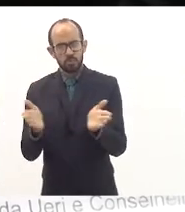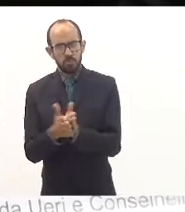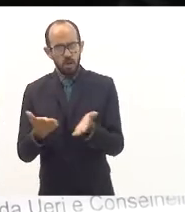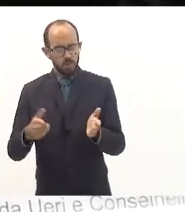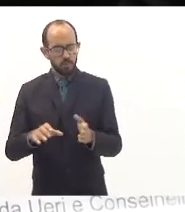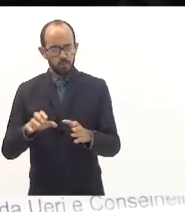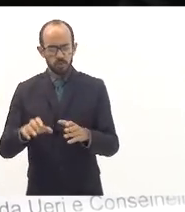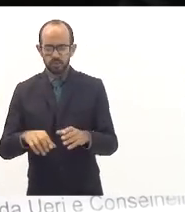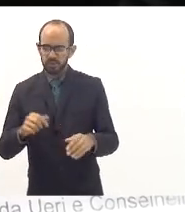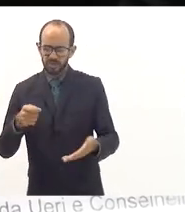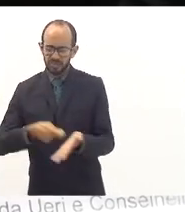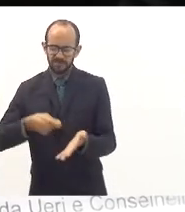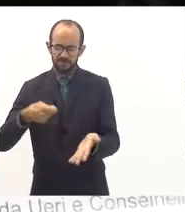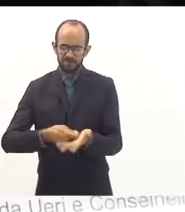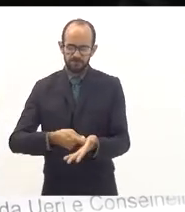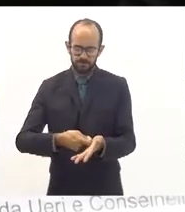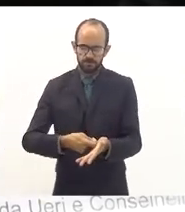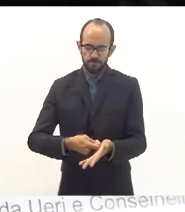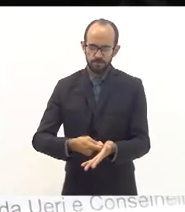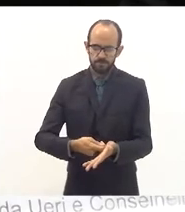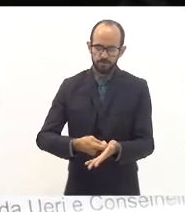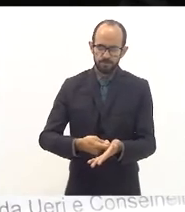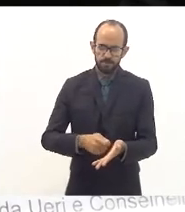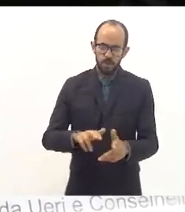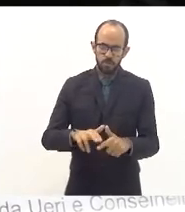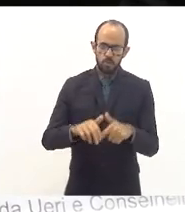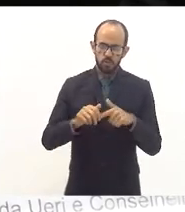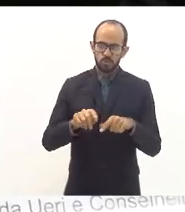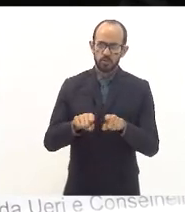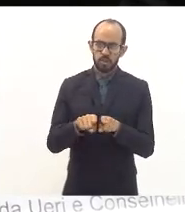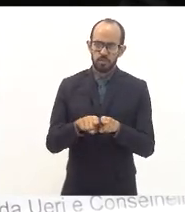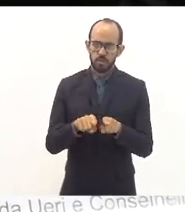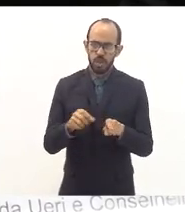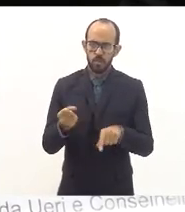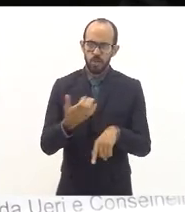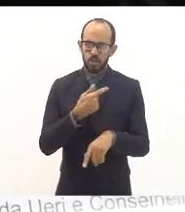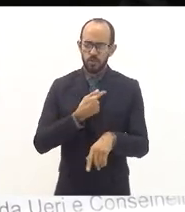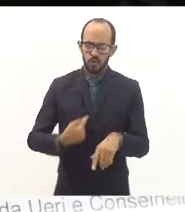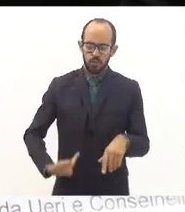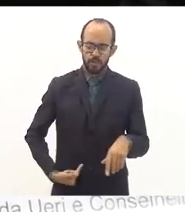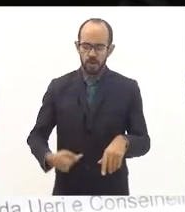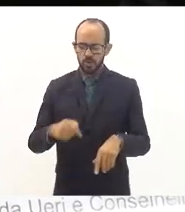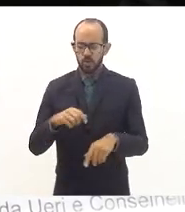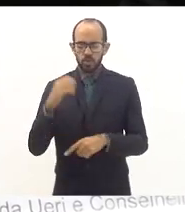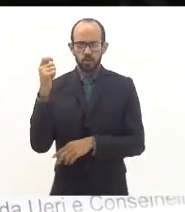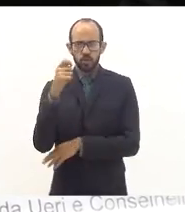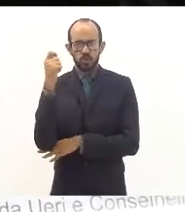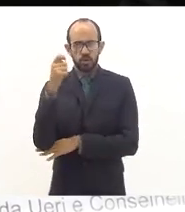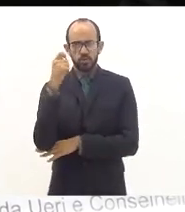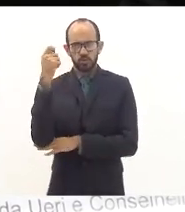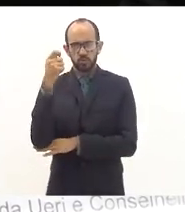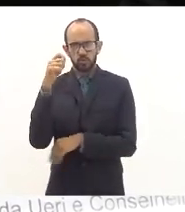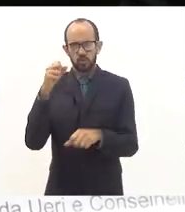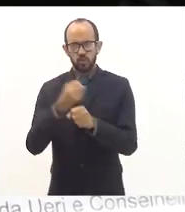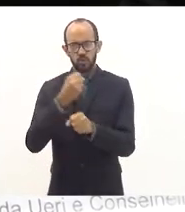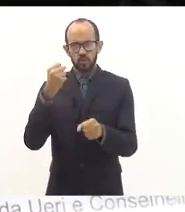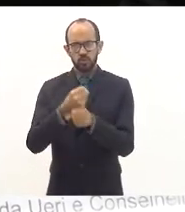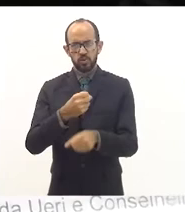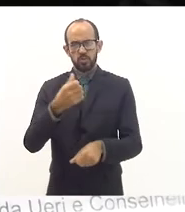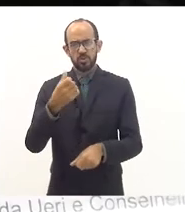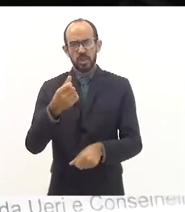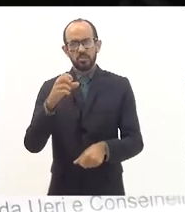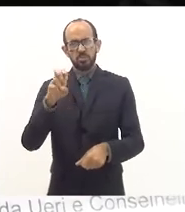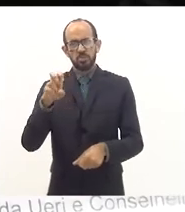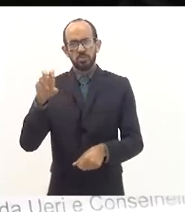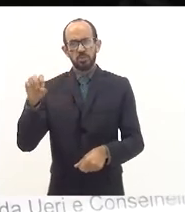exploração. Bem por isso, quando o governador do Rio Grande do Sul construiu cerca de